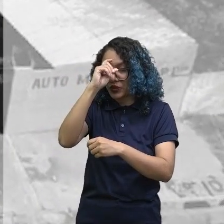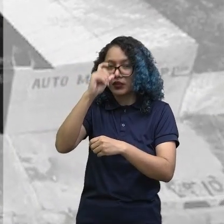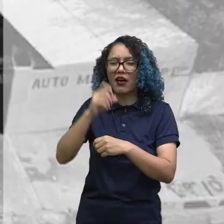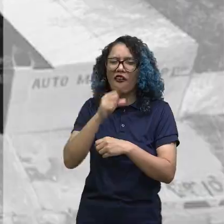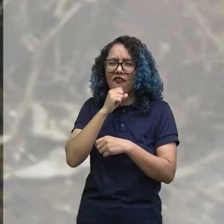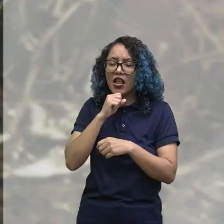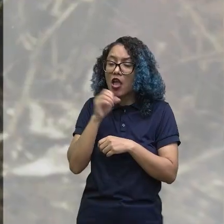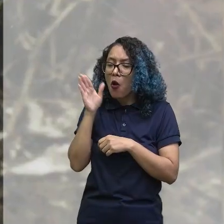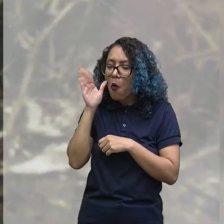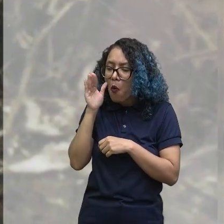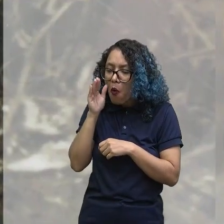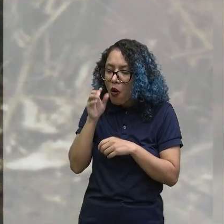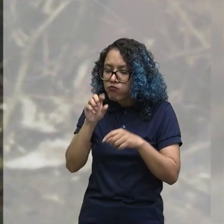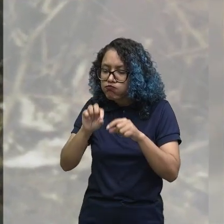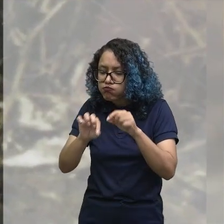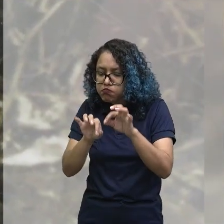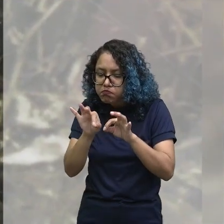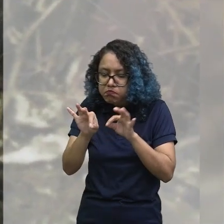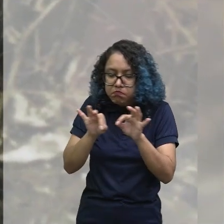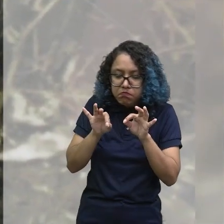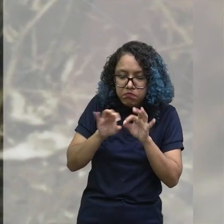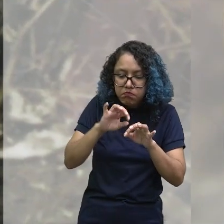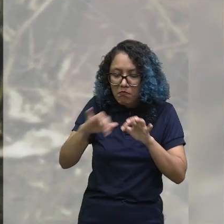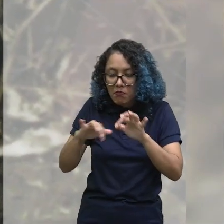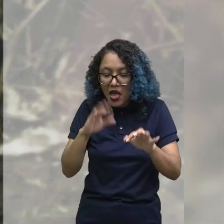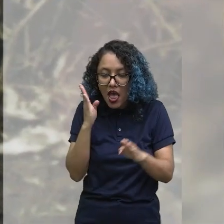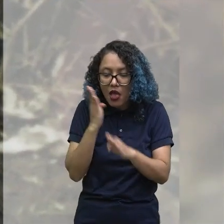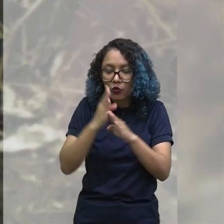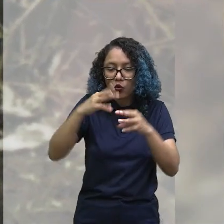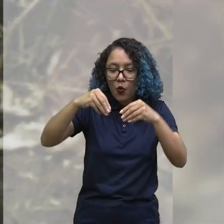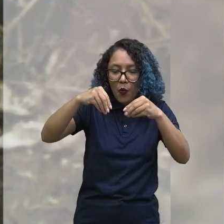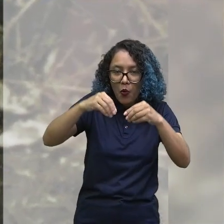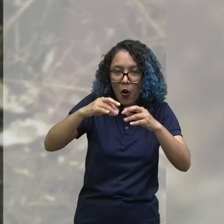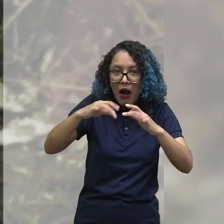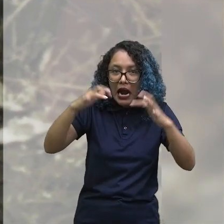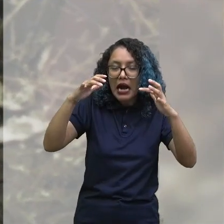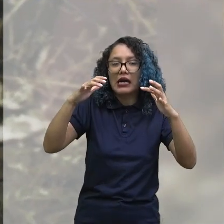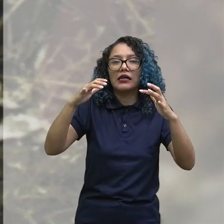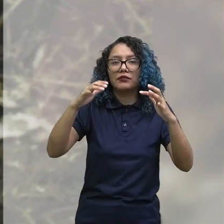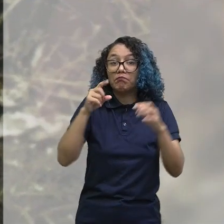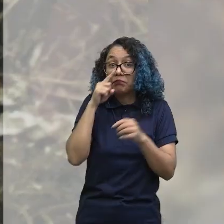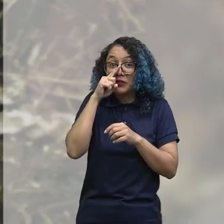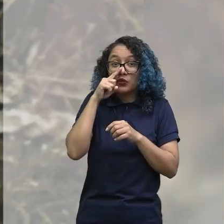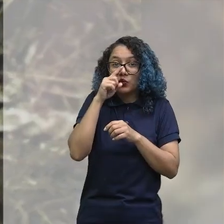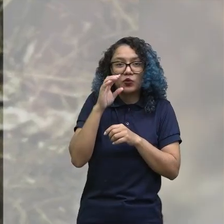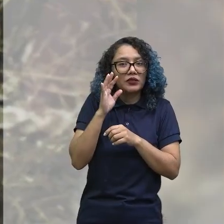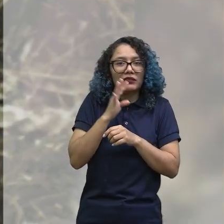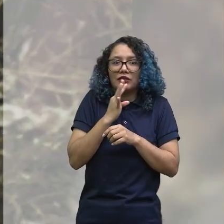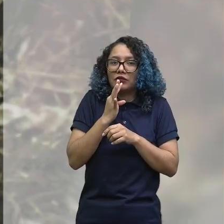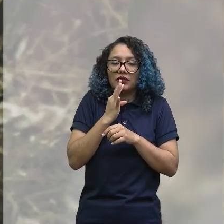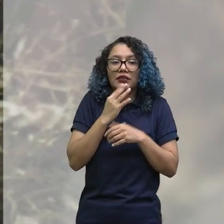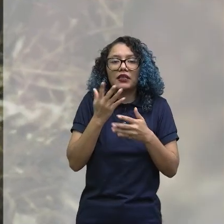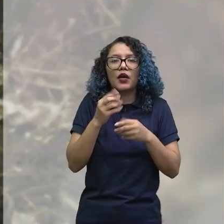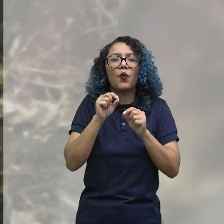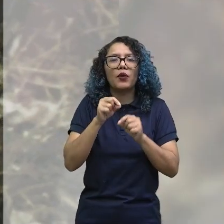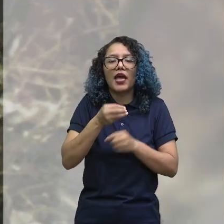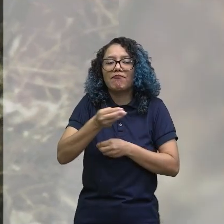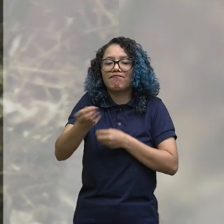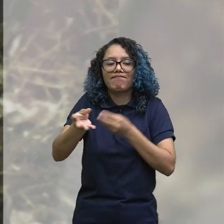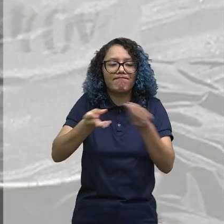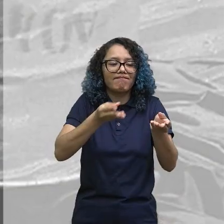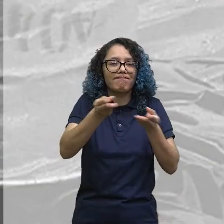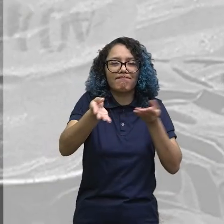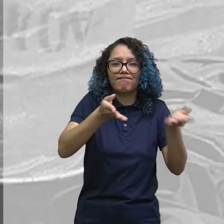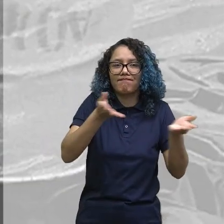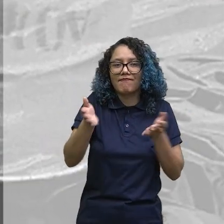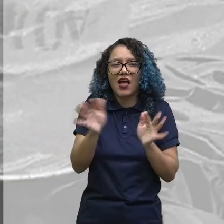máquina e encontraram um pó azul brilhante. Sem saber do perigo, eles distribuíram o material entre amigos e